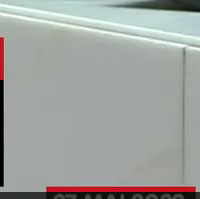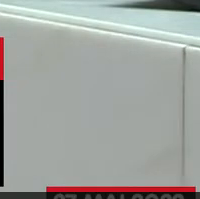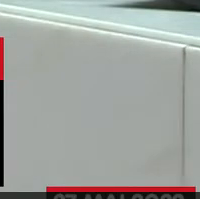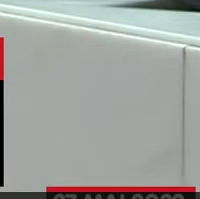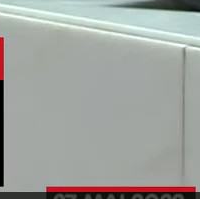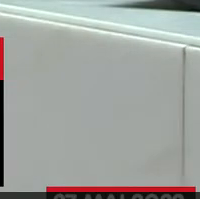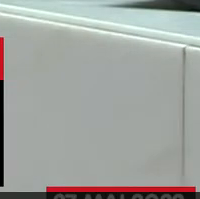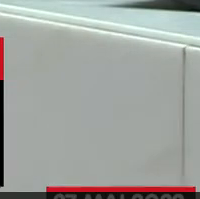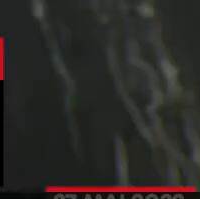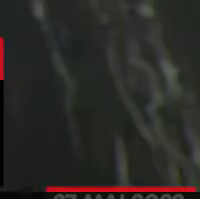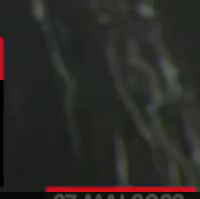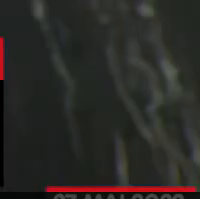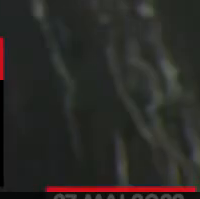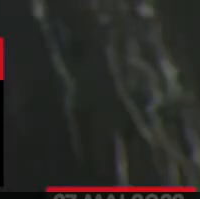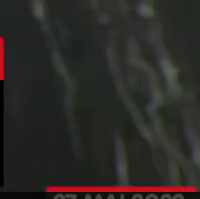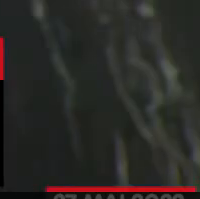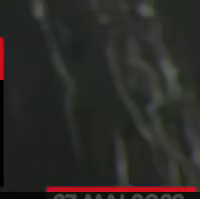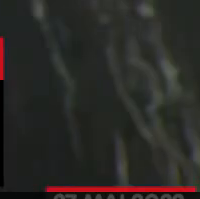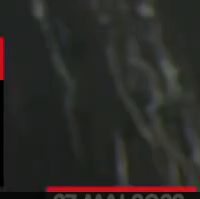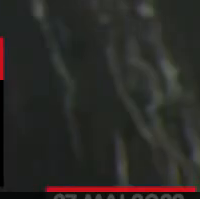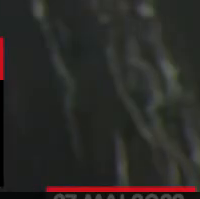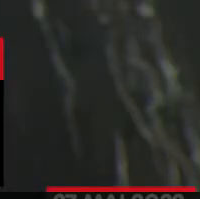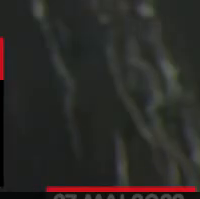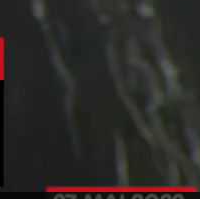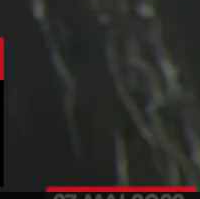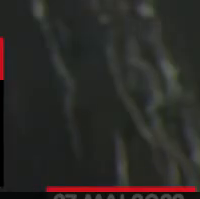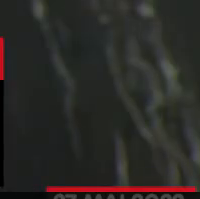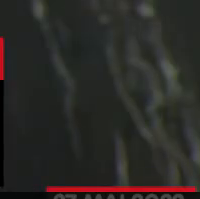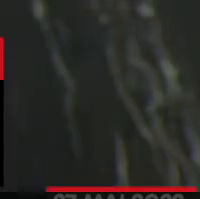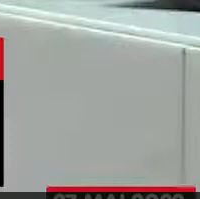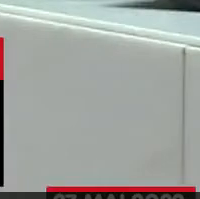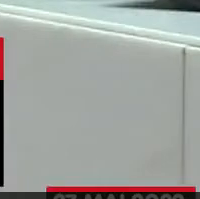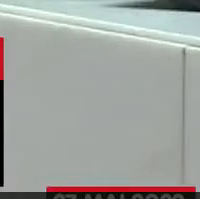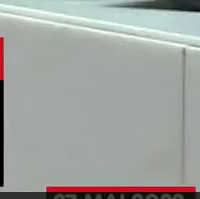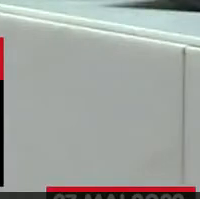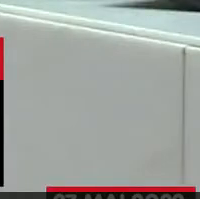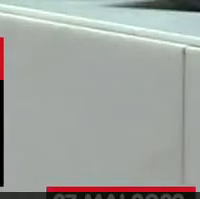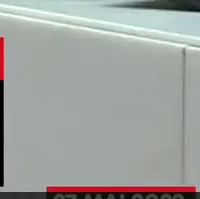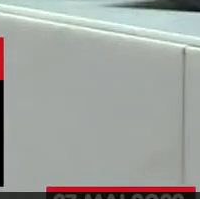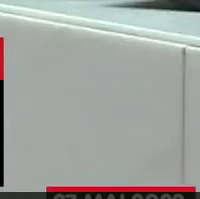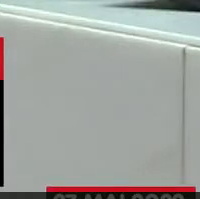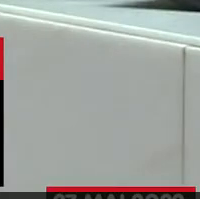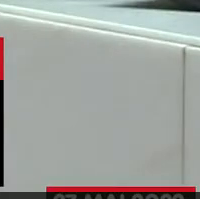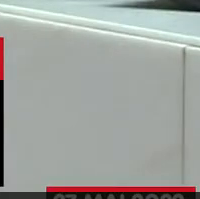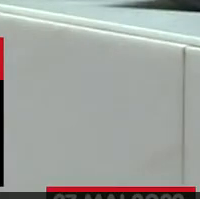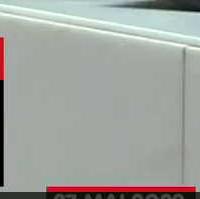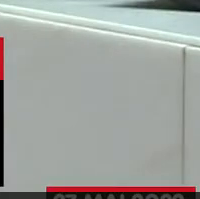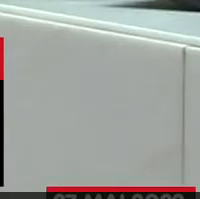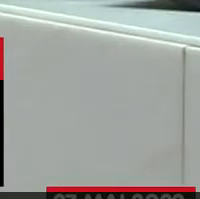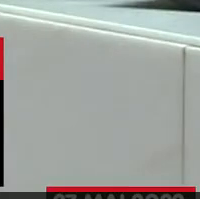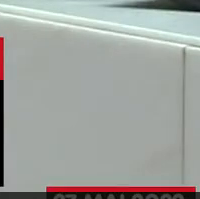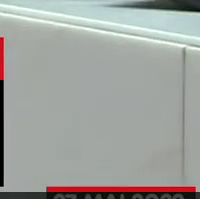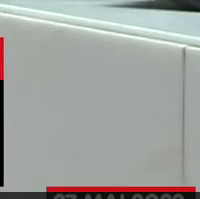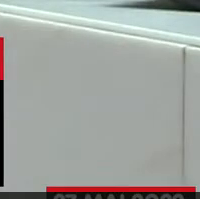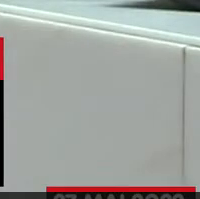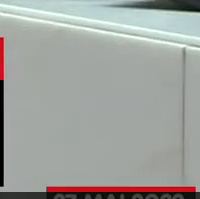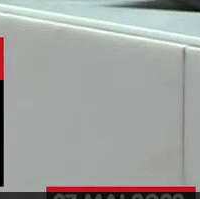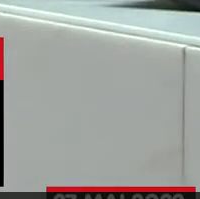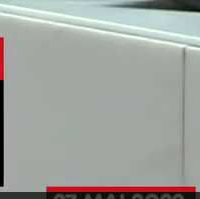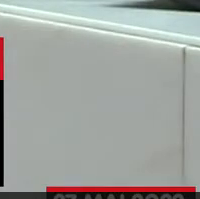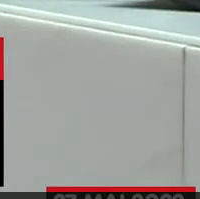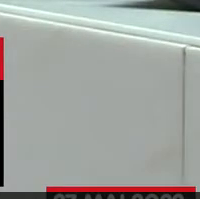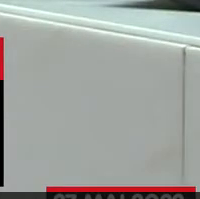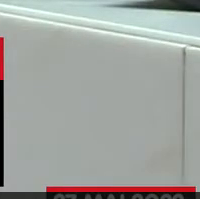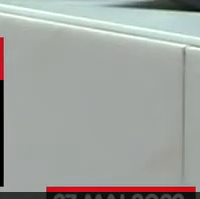cuidar das nossas gostaria de saudar os deputados Deputado Beatriz deputada Ana Paula Deputado André de Jesus também bom